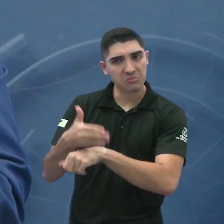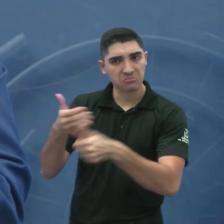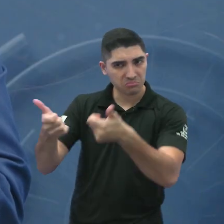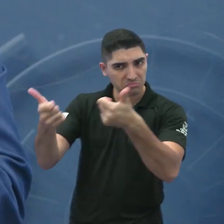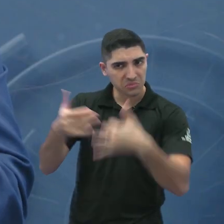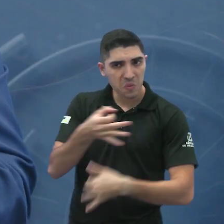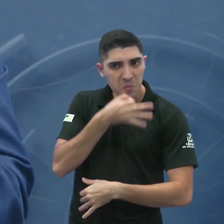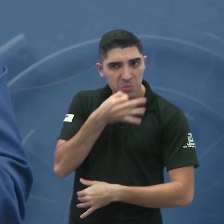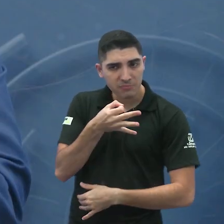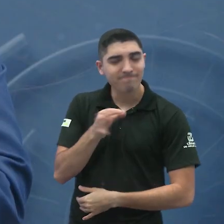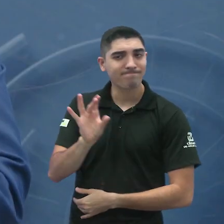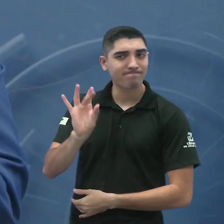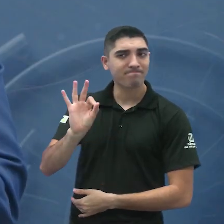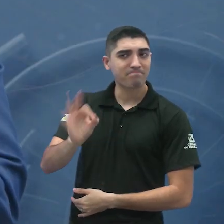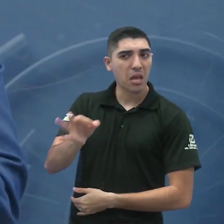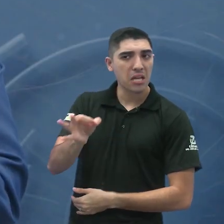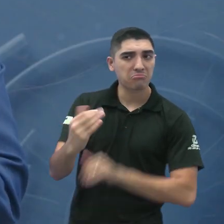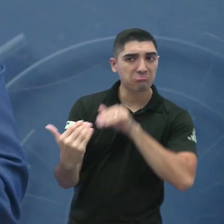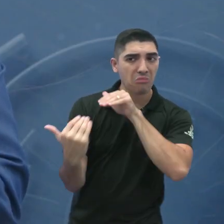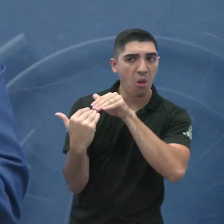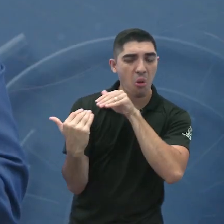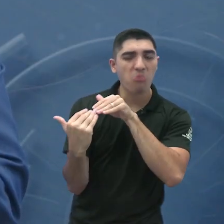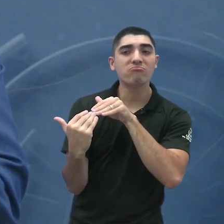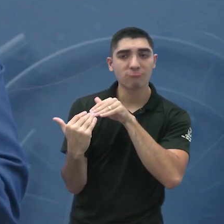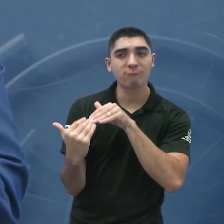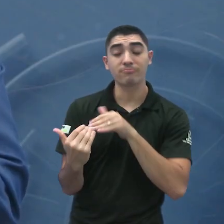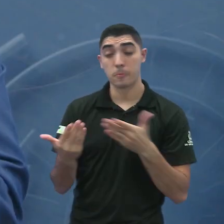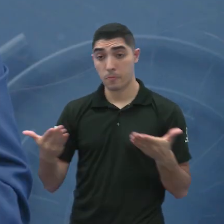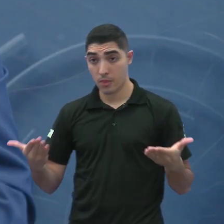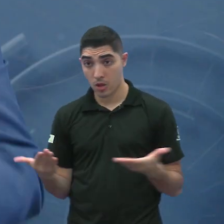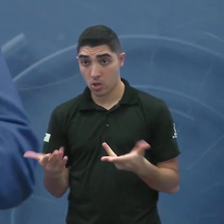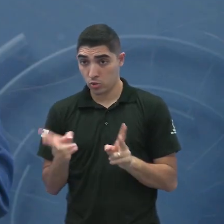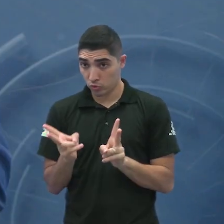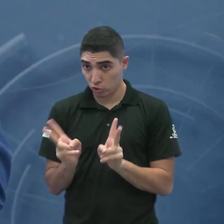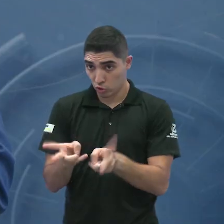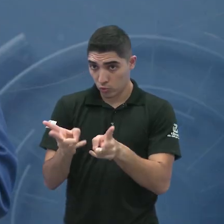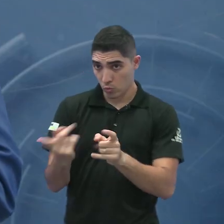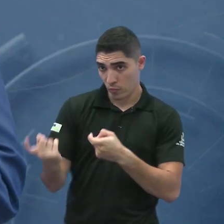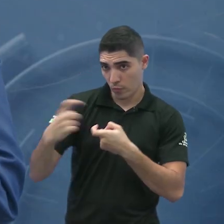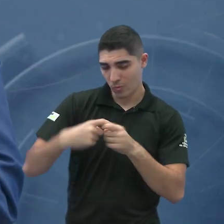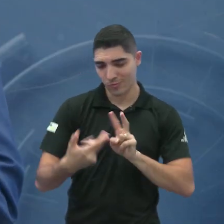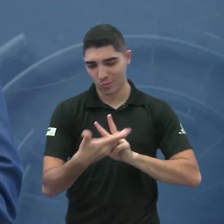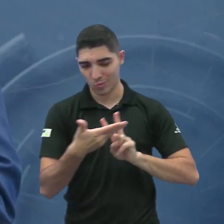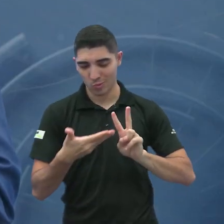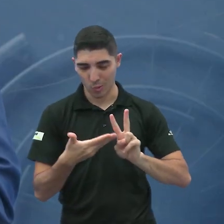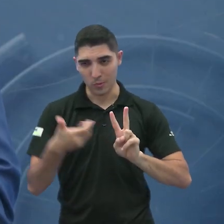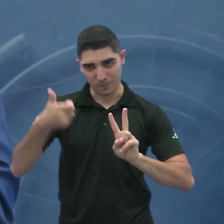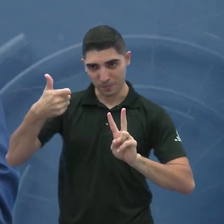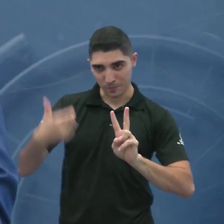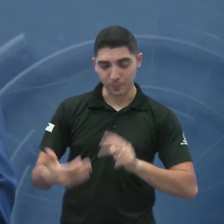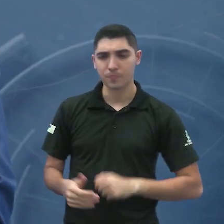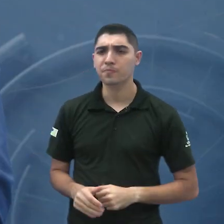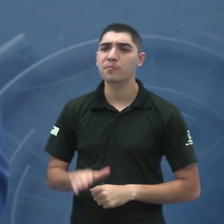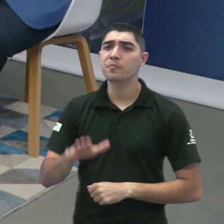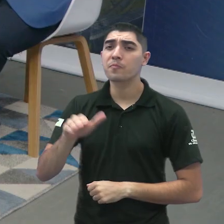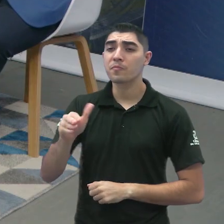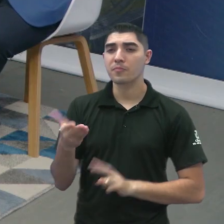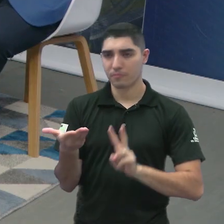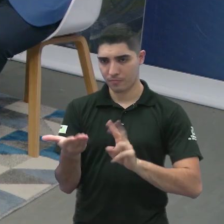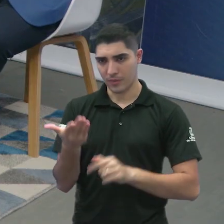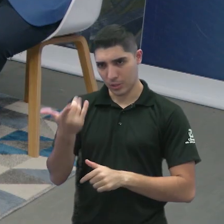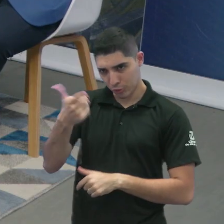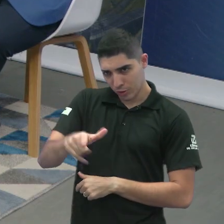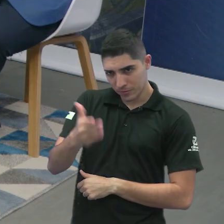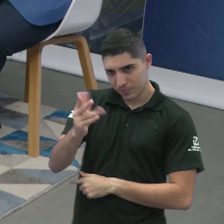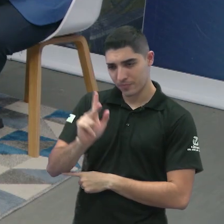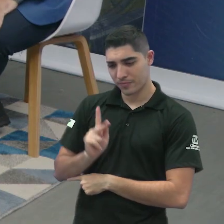participação. Realmente importante a fala do psicólogo, né, sobre essa situação. A gente volta aqui no estúdio com os nossos entrevistados. Gente,